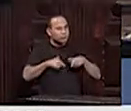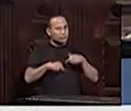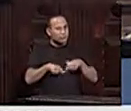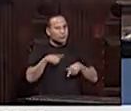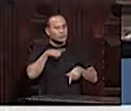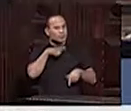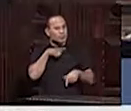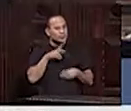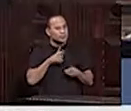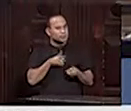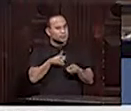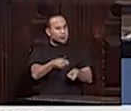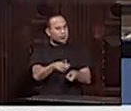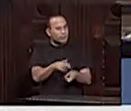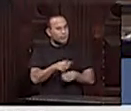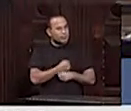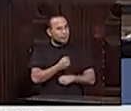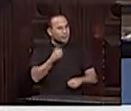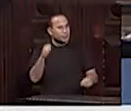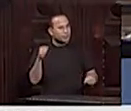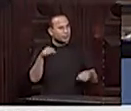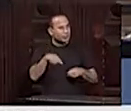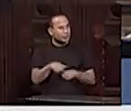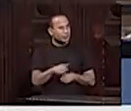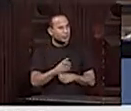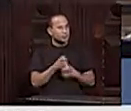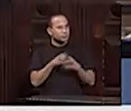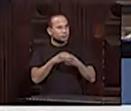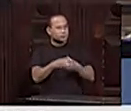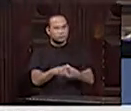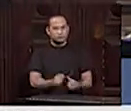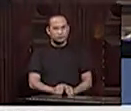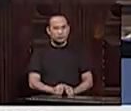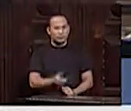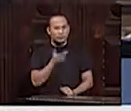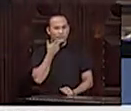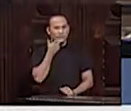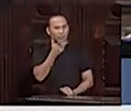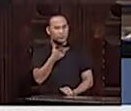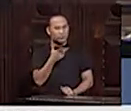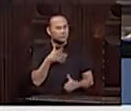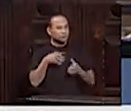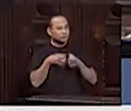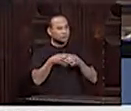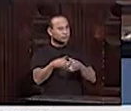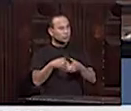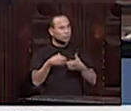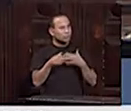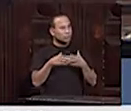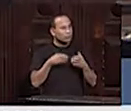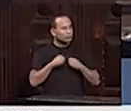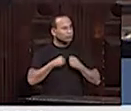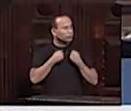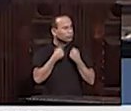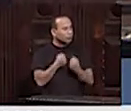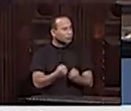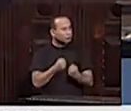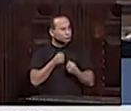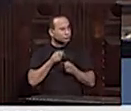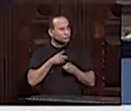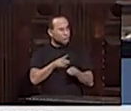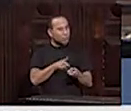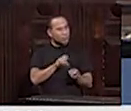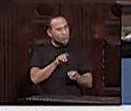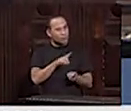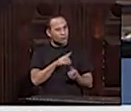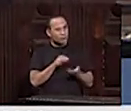tem sido muito mais forte aqui no nosso estado do Rio de Janeiro e que, por consequência, qualquer esforço, direto ou